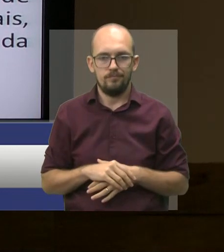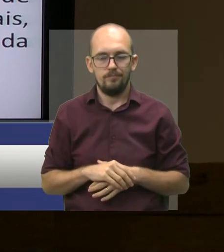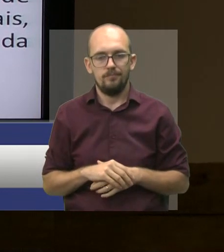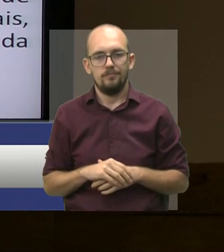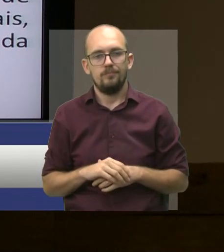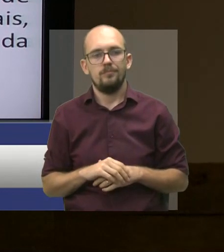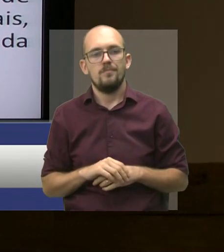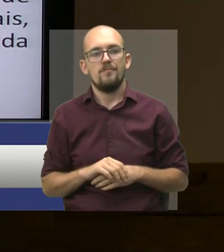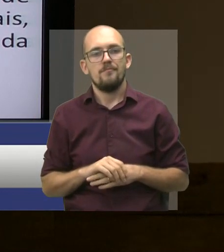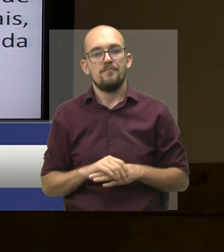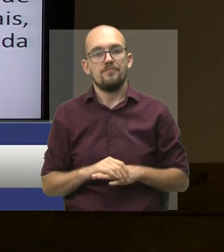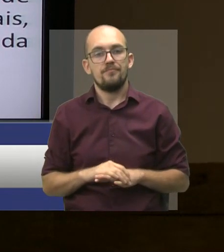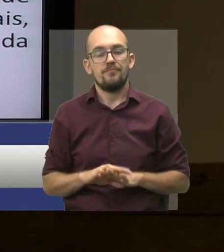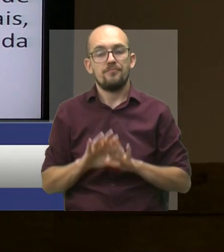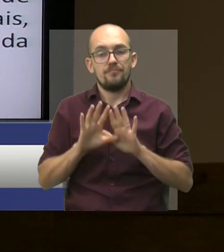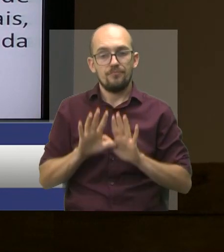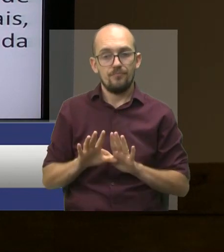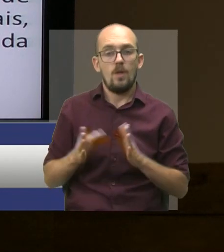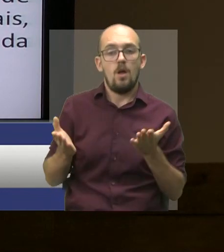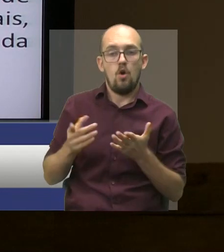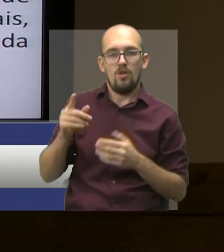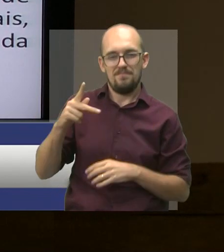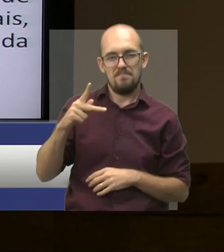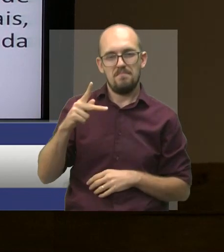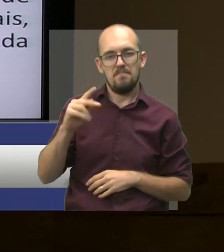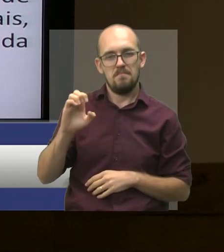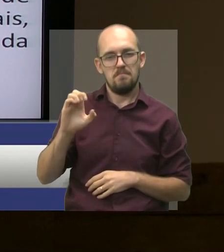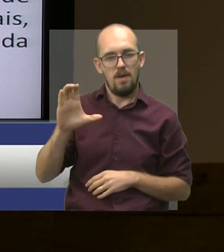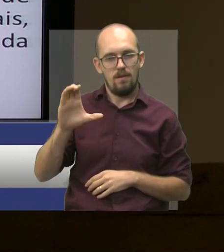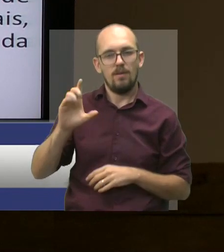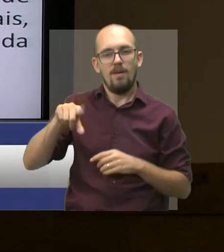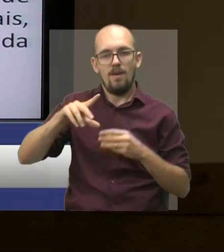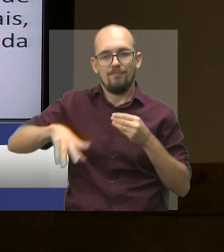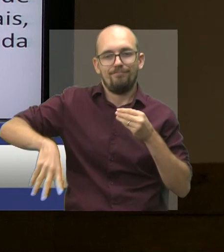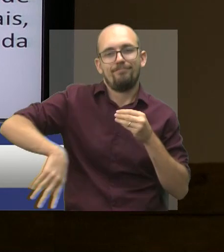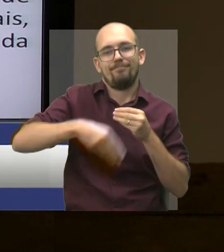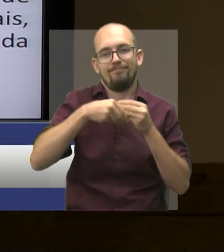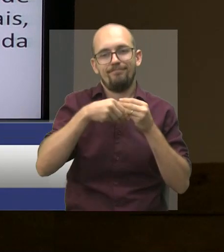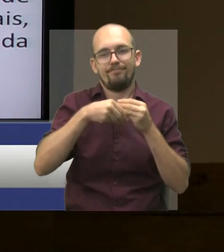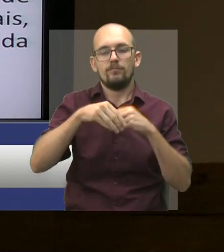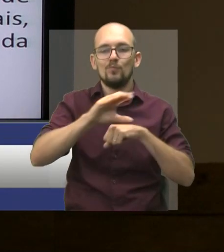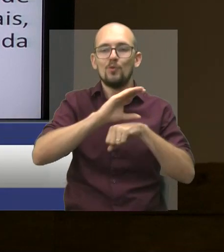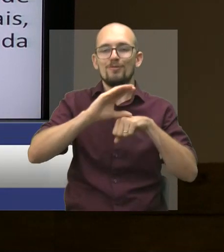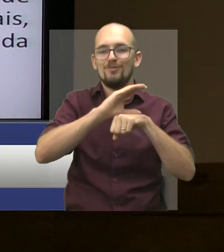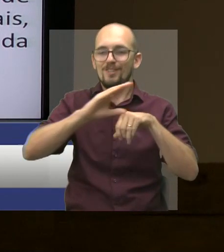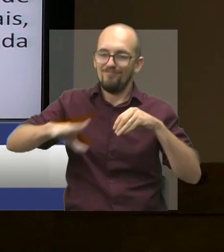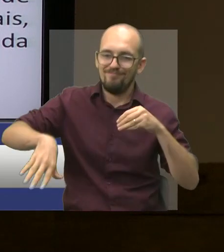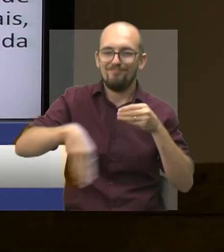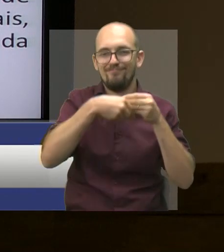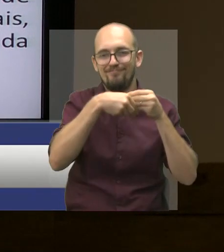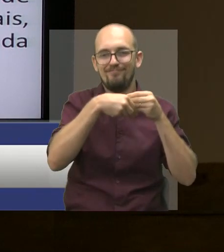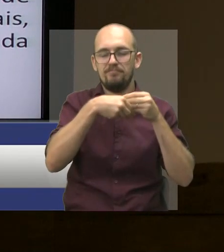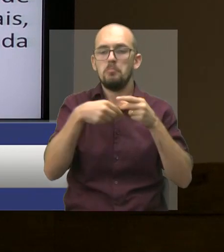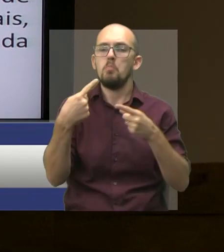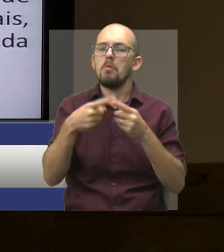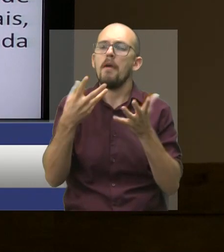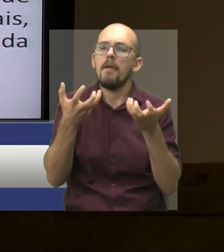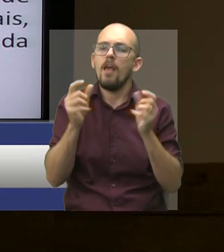Agora, esta proposta de emenda à Constituição, ela pretende retirar essas